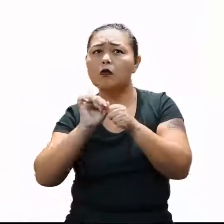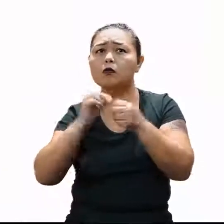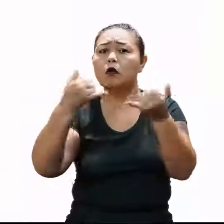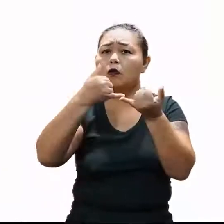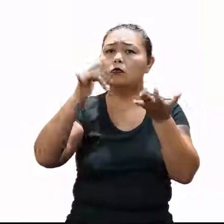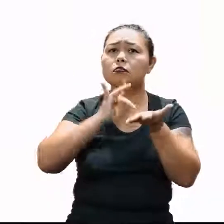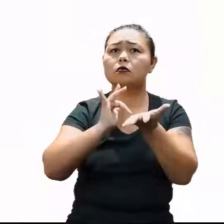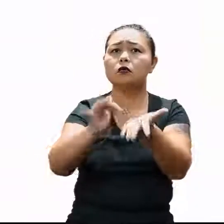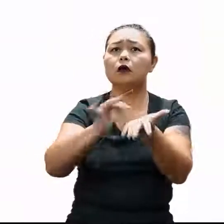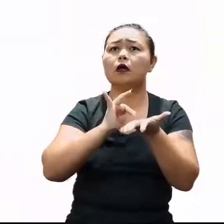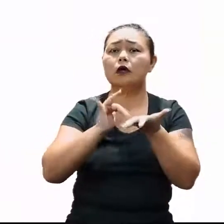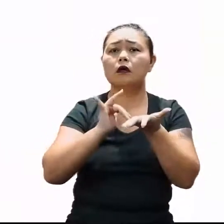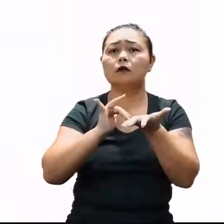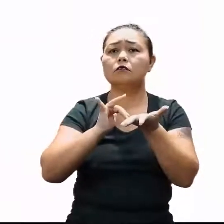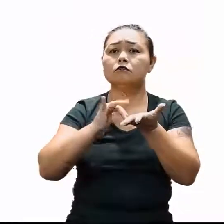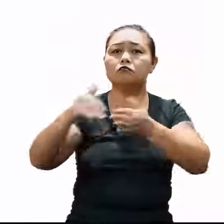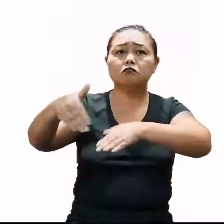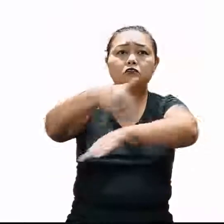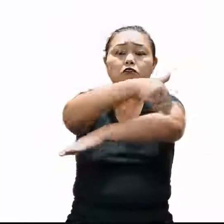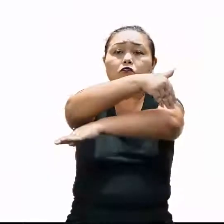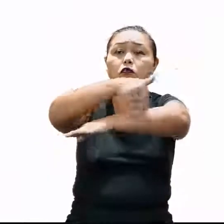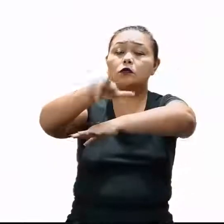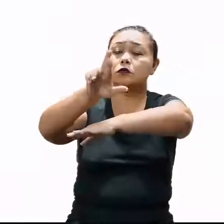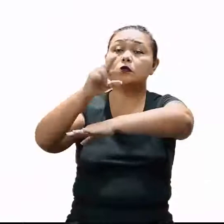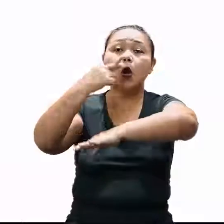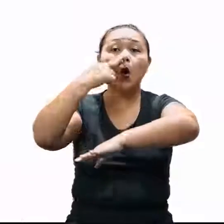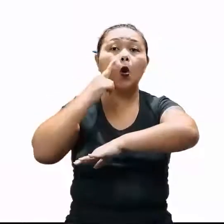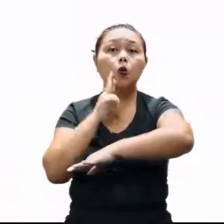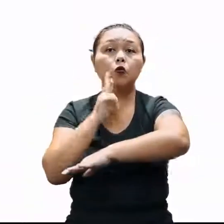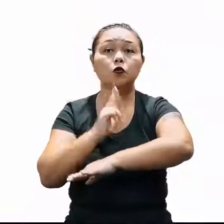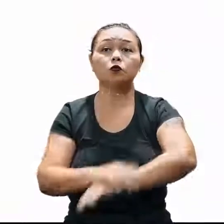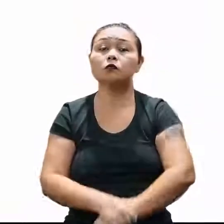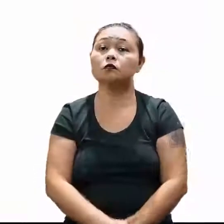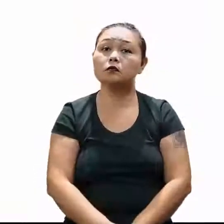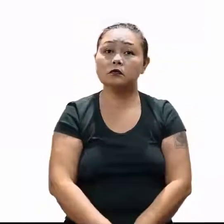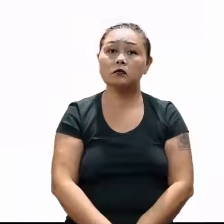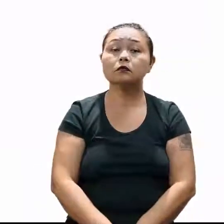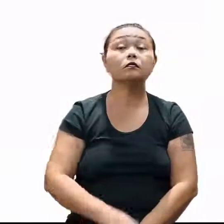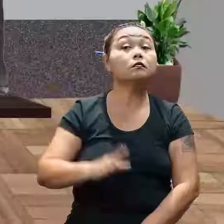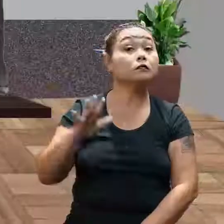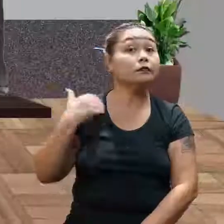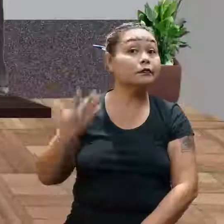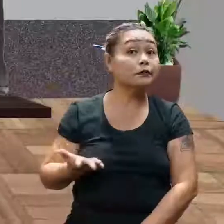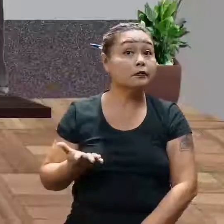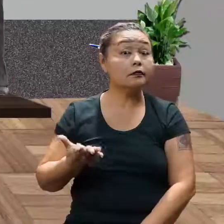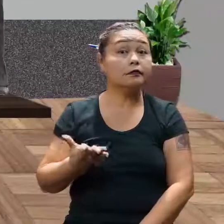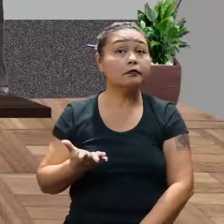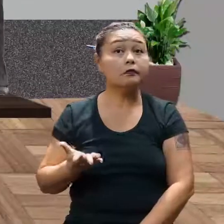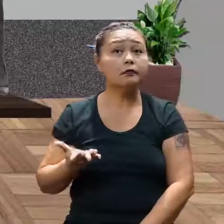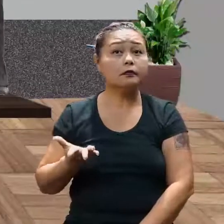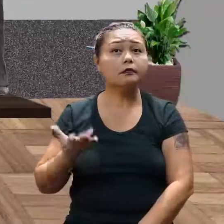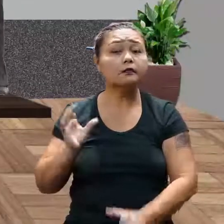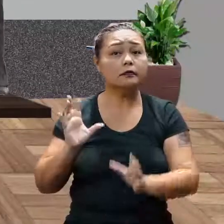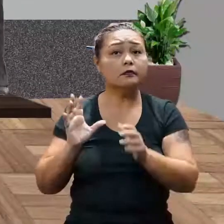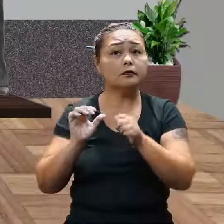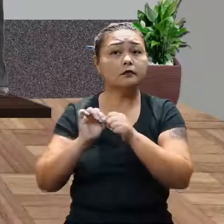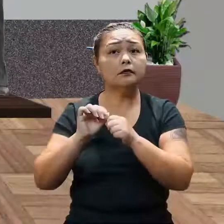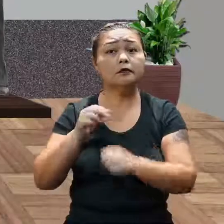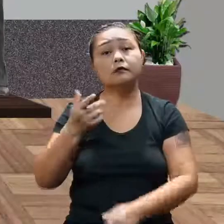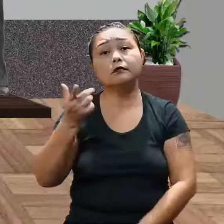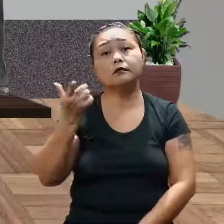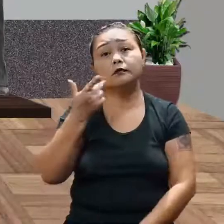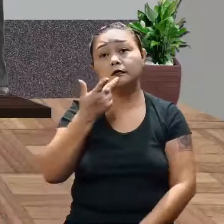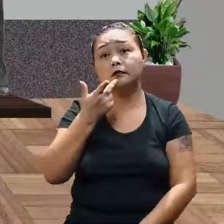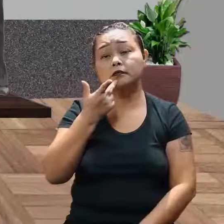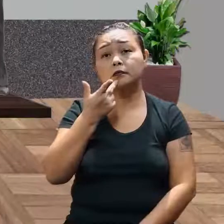por Estrada de Rondon. Então, eu quero fazer um parêntese para vocês, para